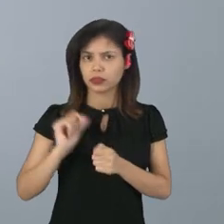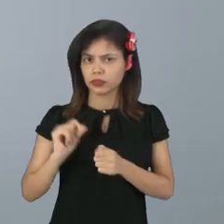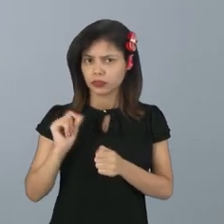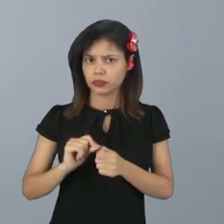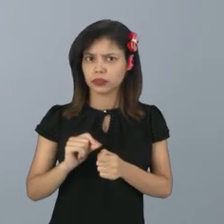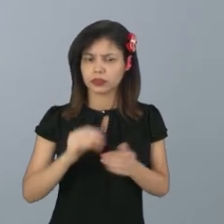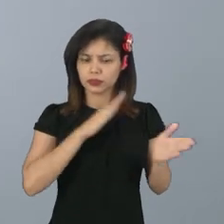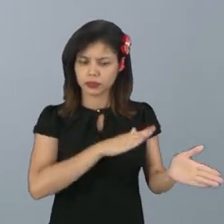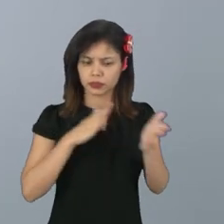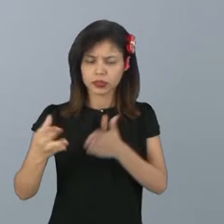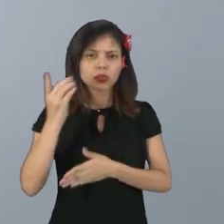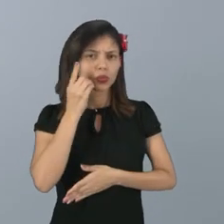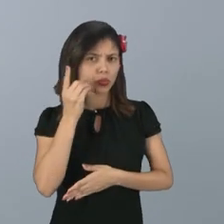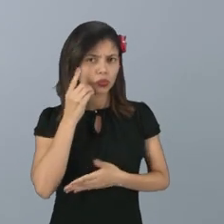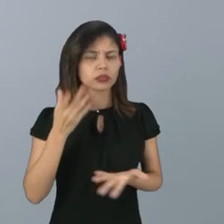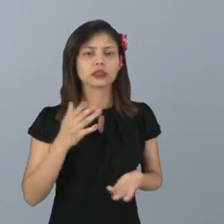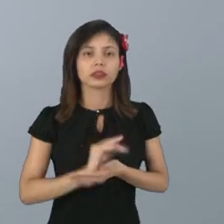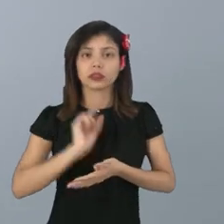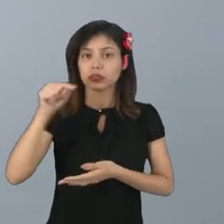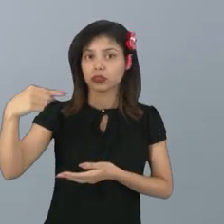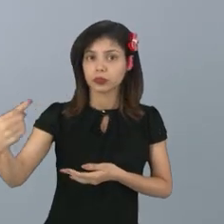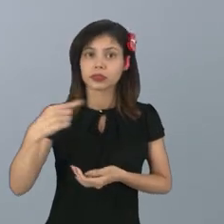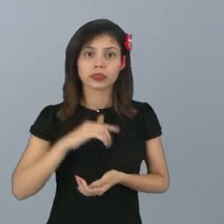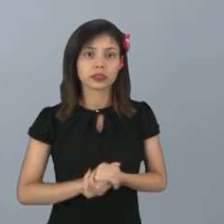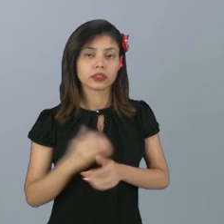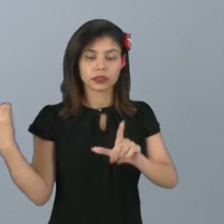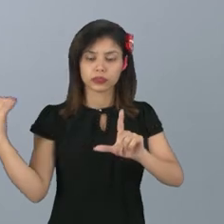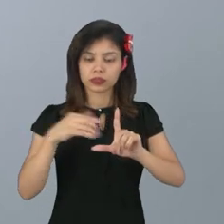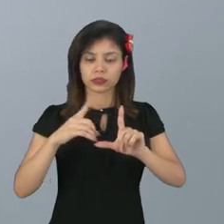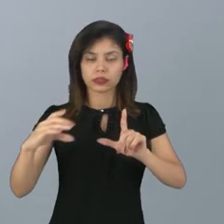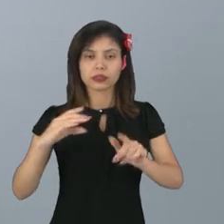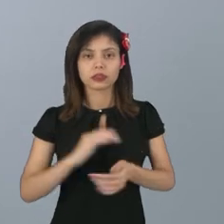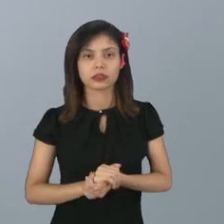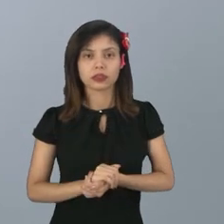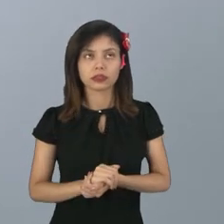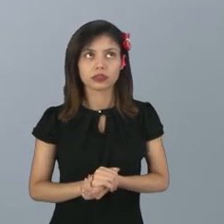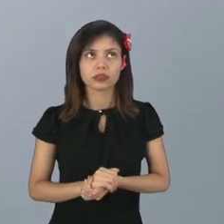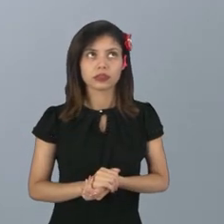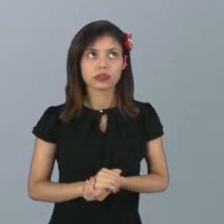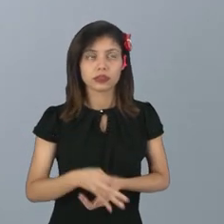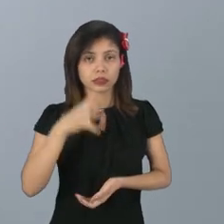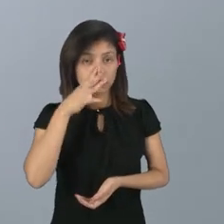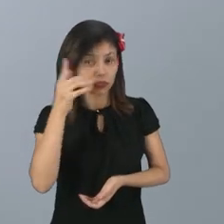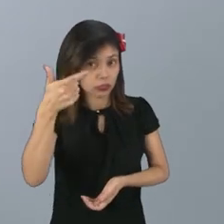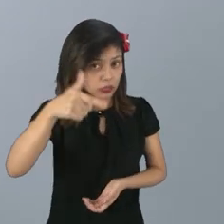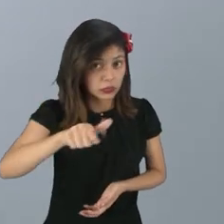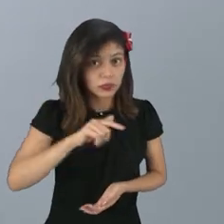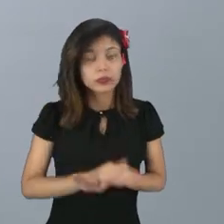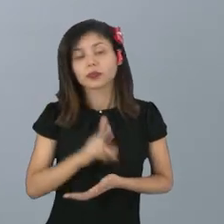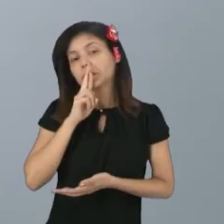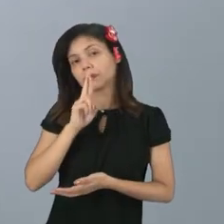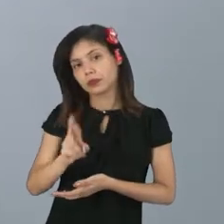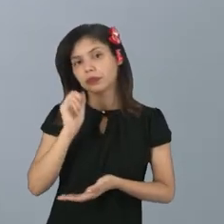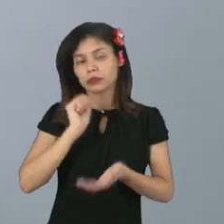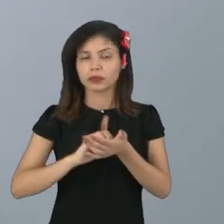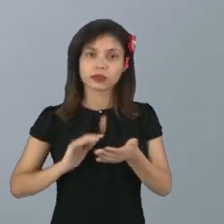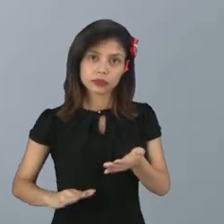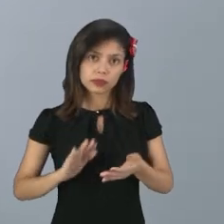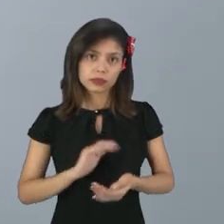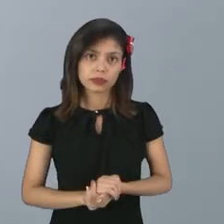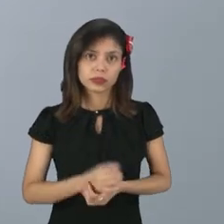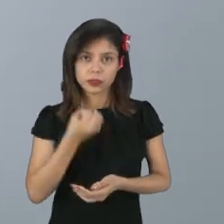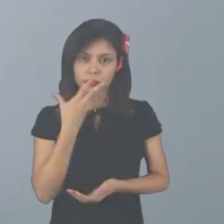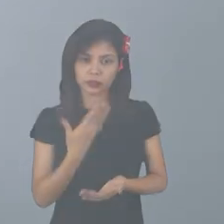fazem parte do nosso dia a dia depois compareça na plataforma eduque a sexta sala novamente resolva os exercícios